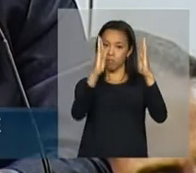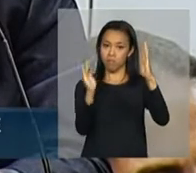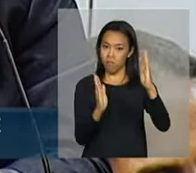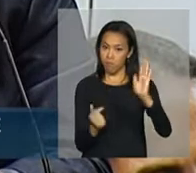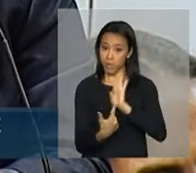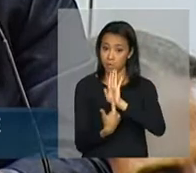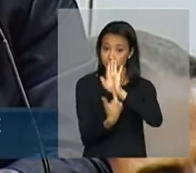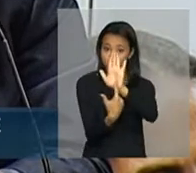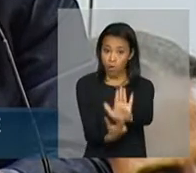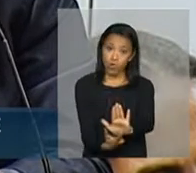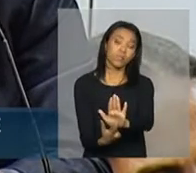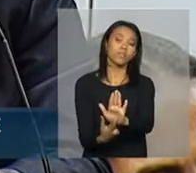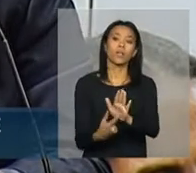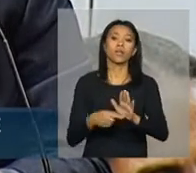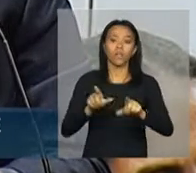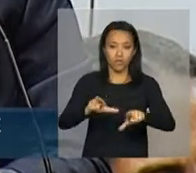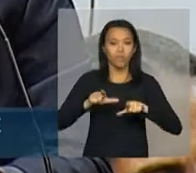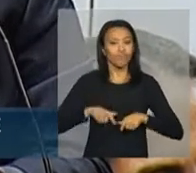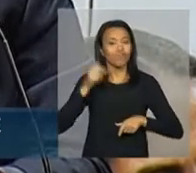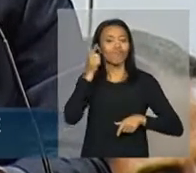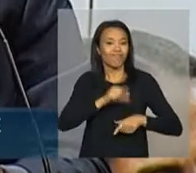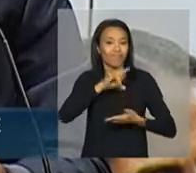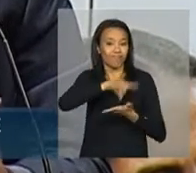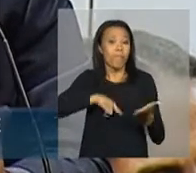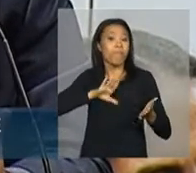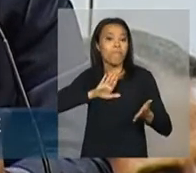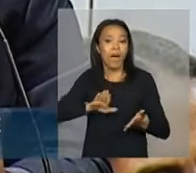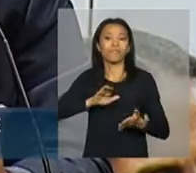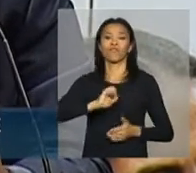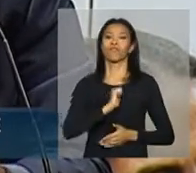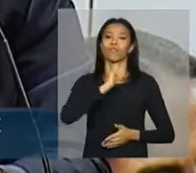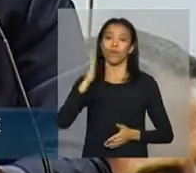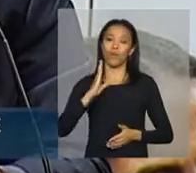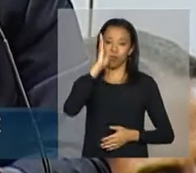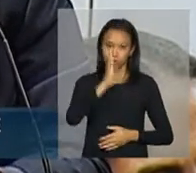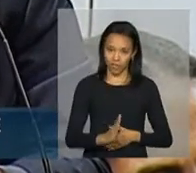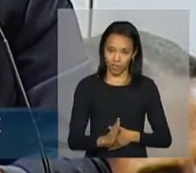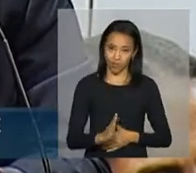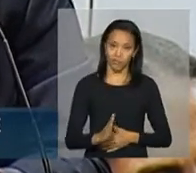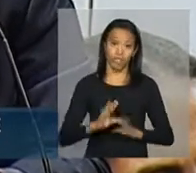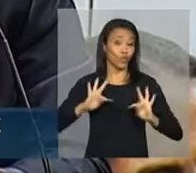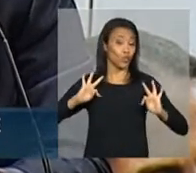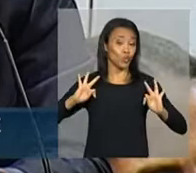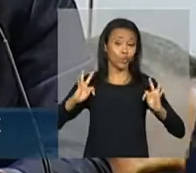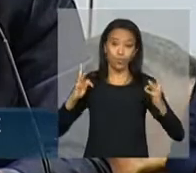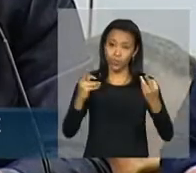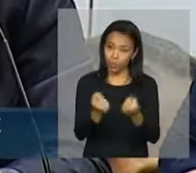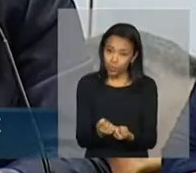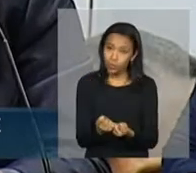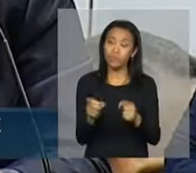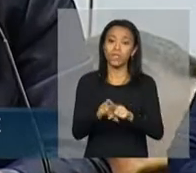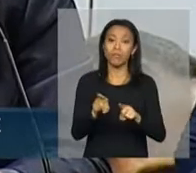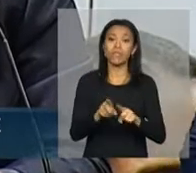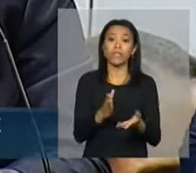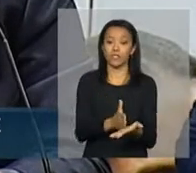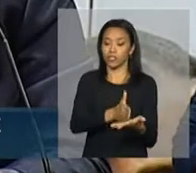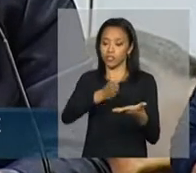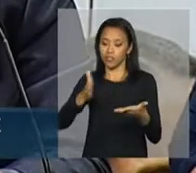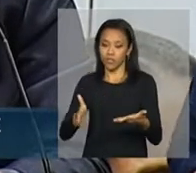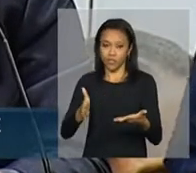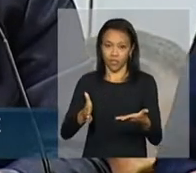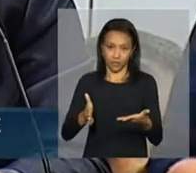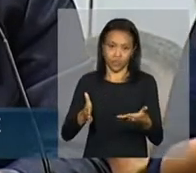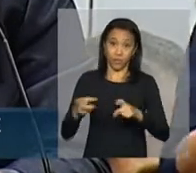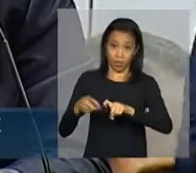um registro profissional fora do Brasil Então tem a situação Total EA situação é dividida entre